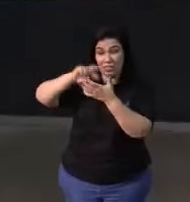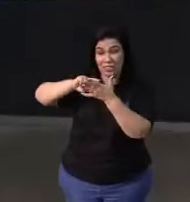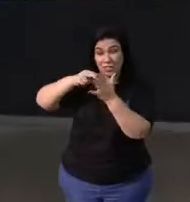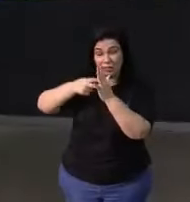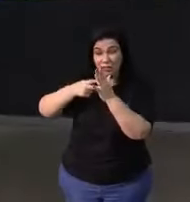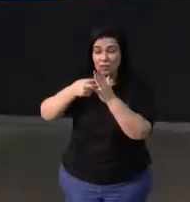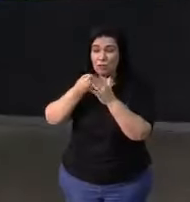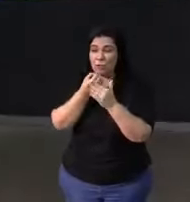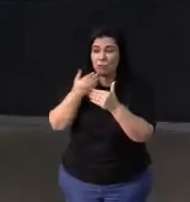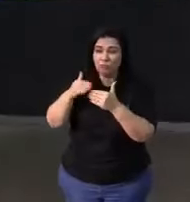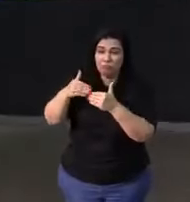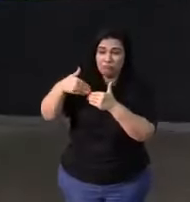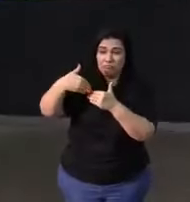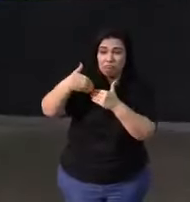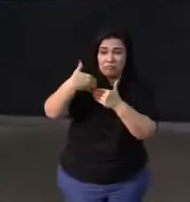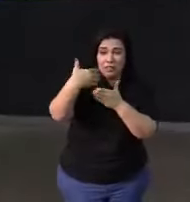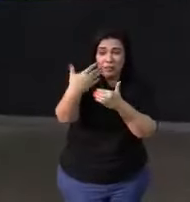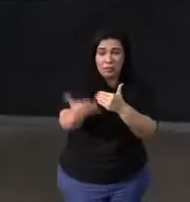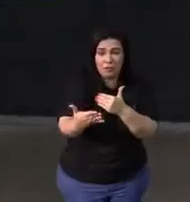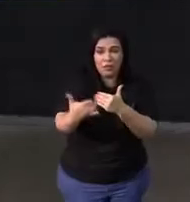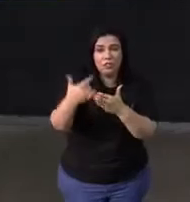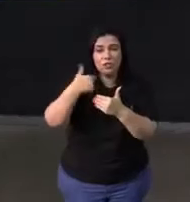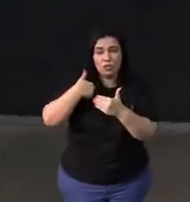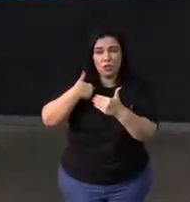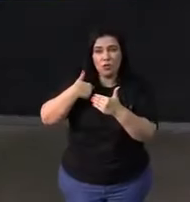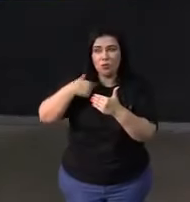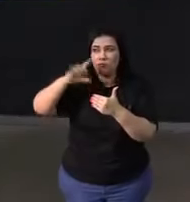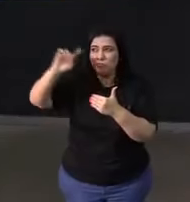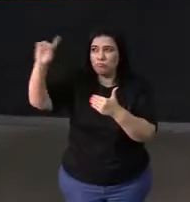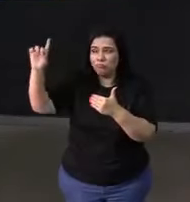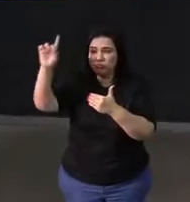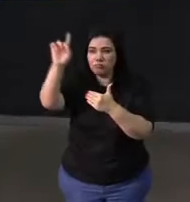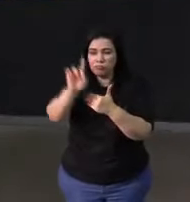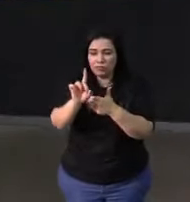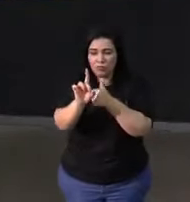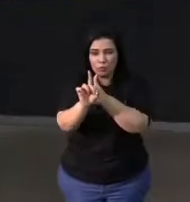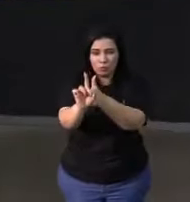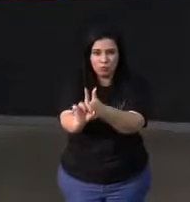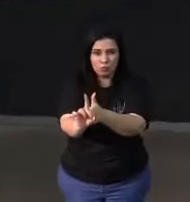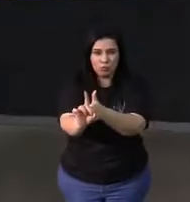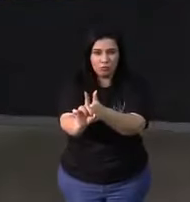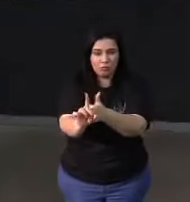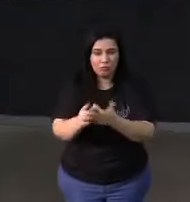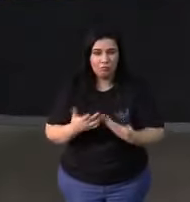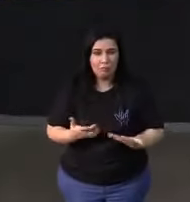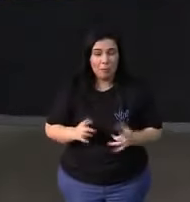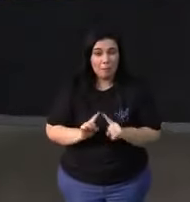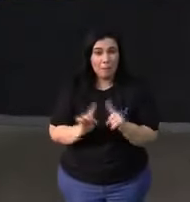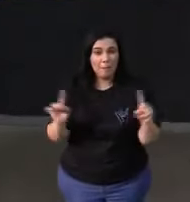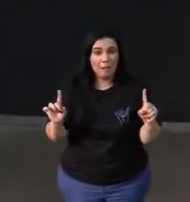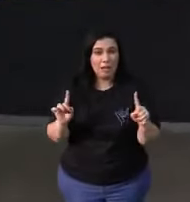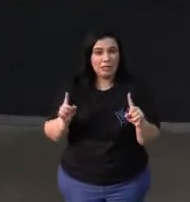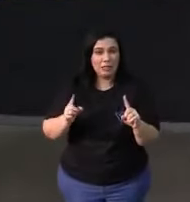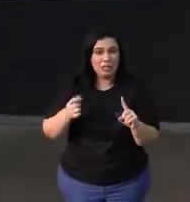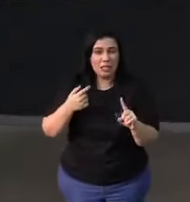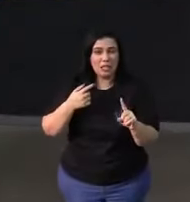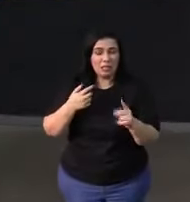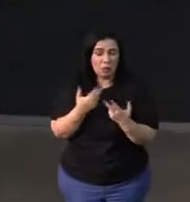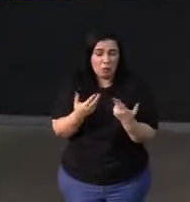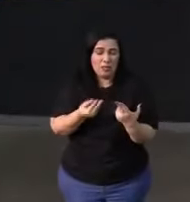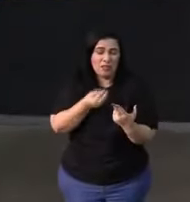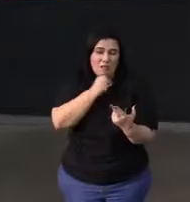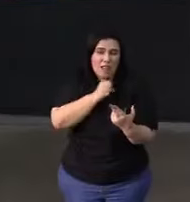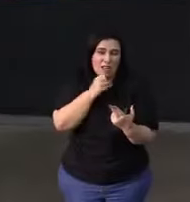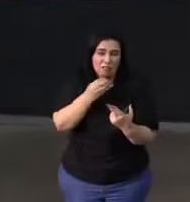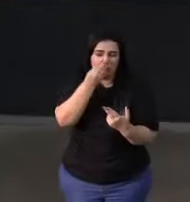bom, daqui para frente eu só caminho sobre o trilho da palavra do Senhor. As coisas velhas eu vou deixar para trás.